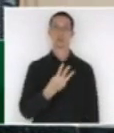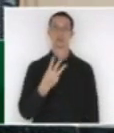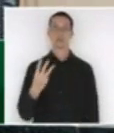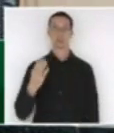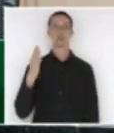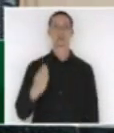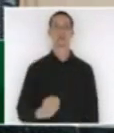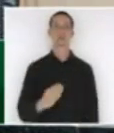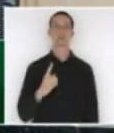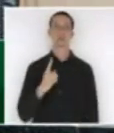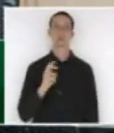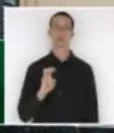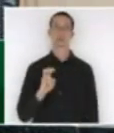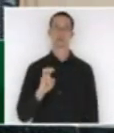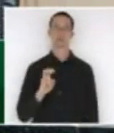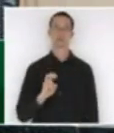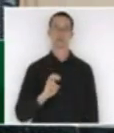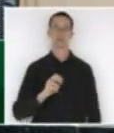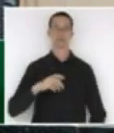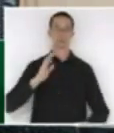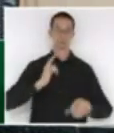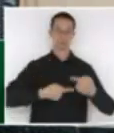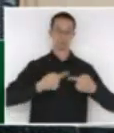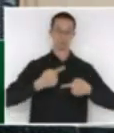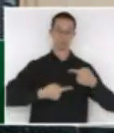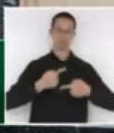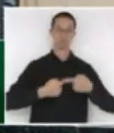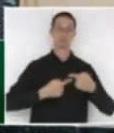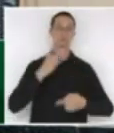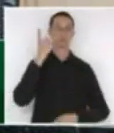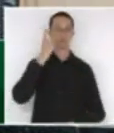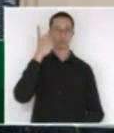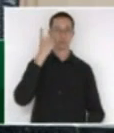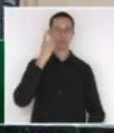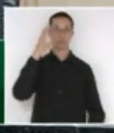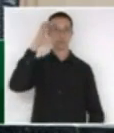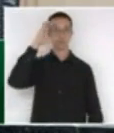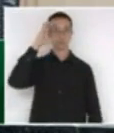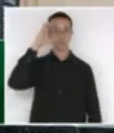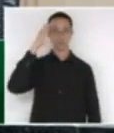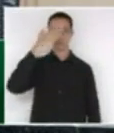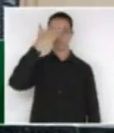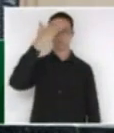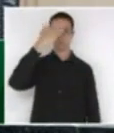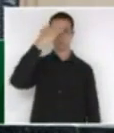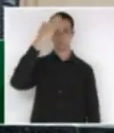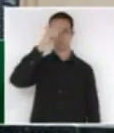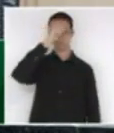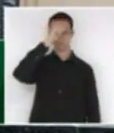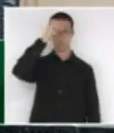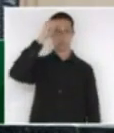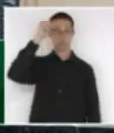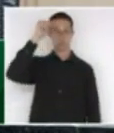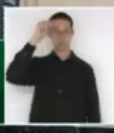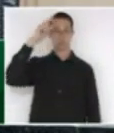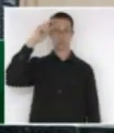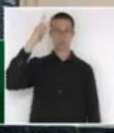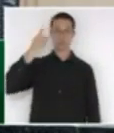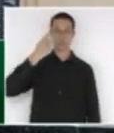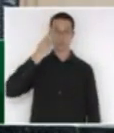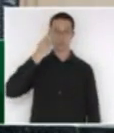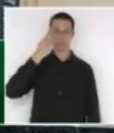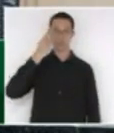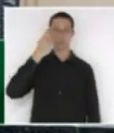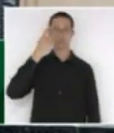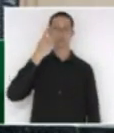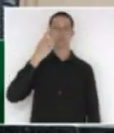0233/2015. Após ser discutido pelos senhores deputados Fernando Coruja, Antônio Aguiar, Darcy de Matos, Milton Obos, Nilson